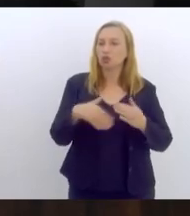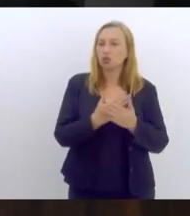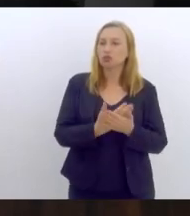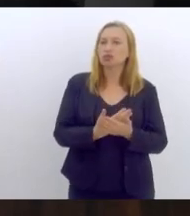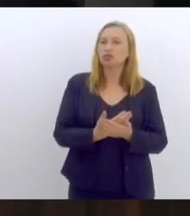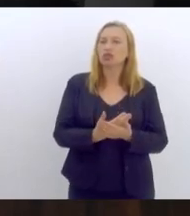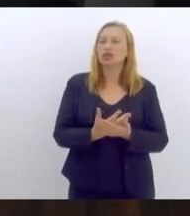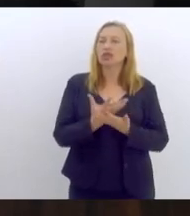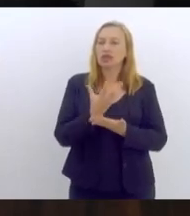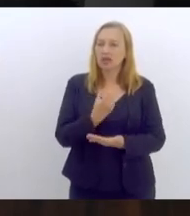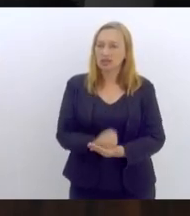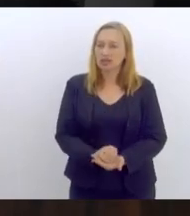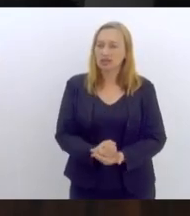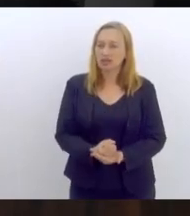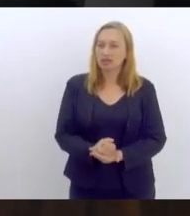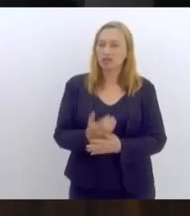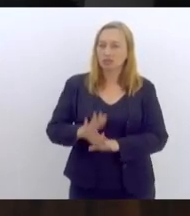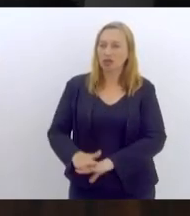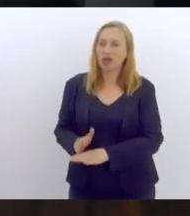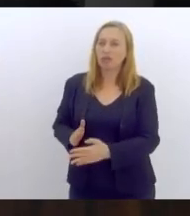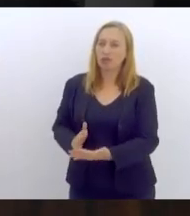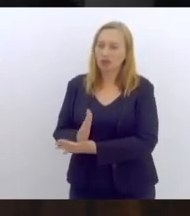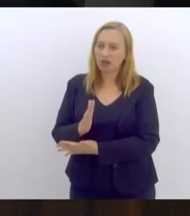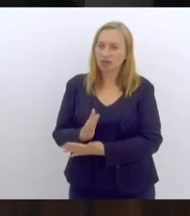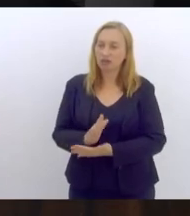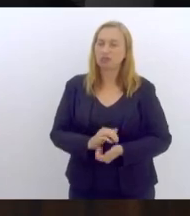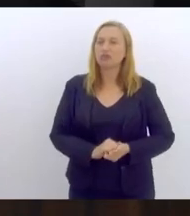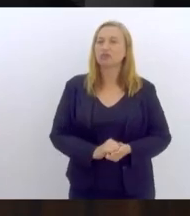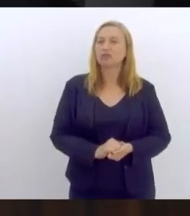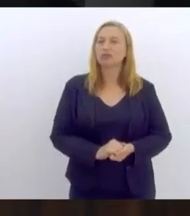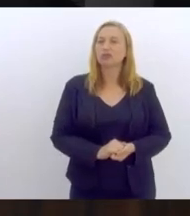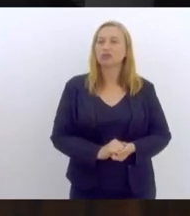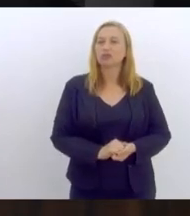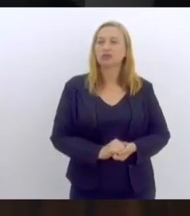aprovam, permaneçam como estão. Aprovado.